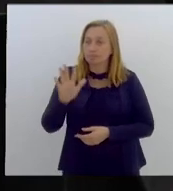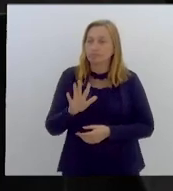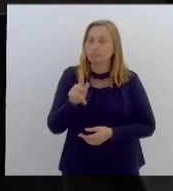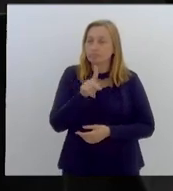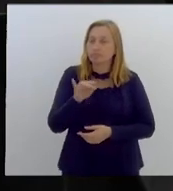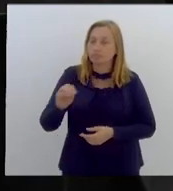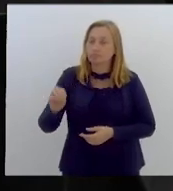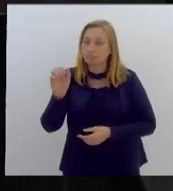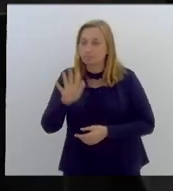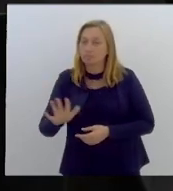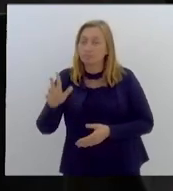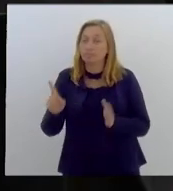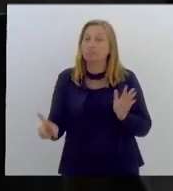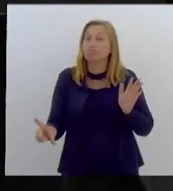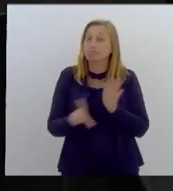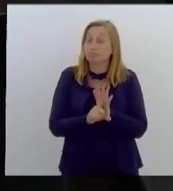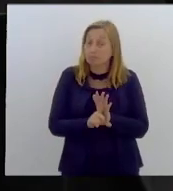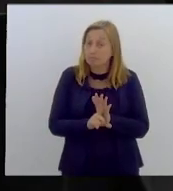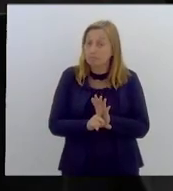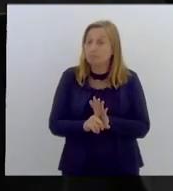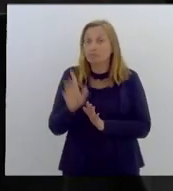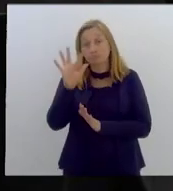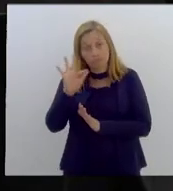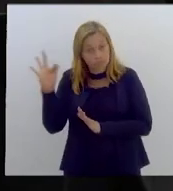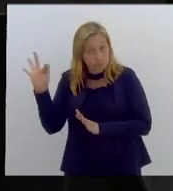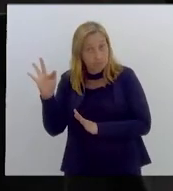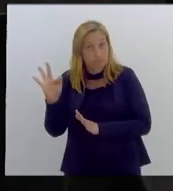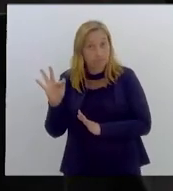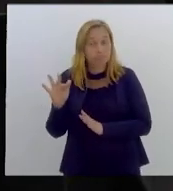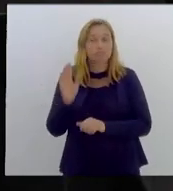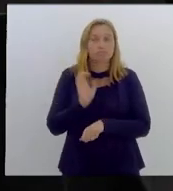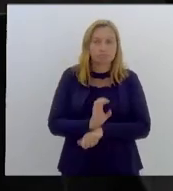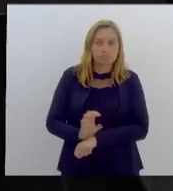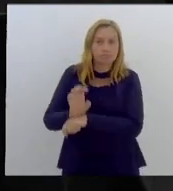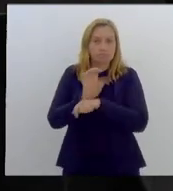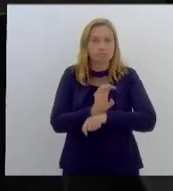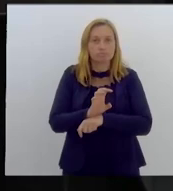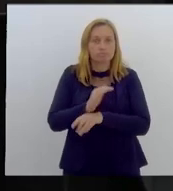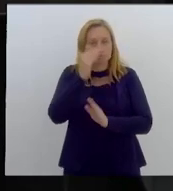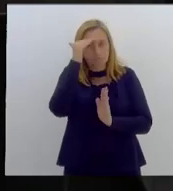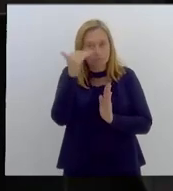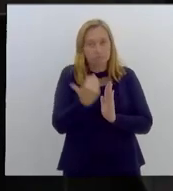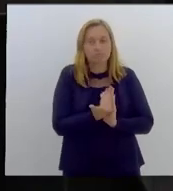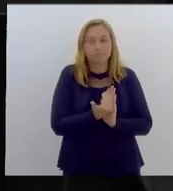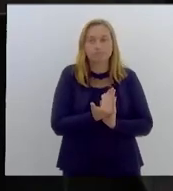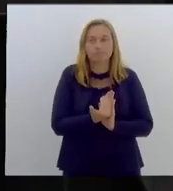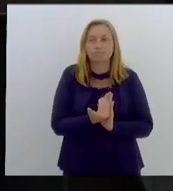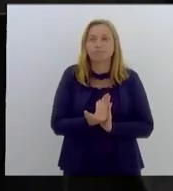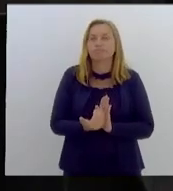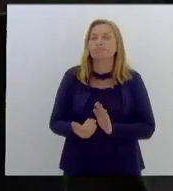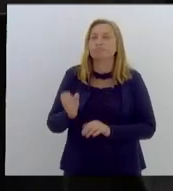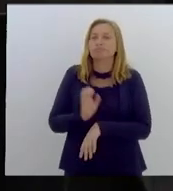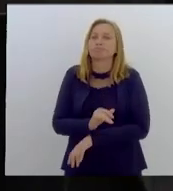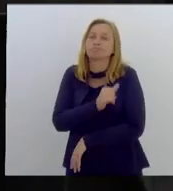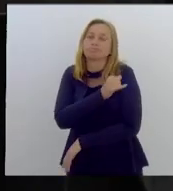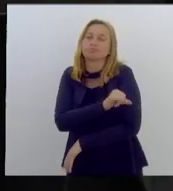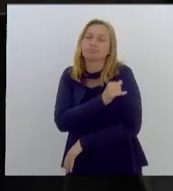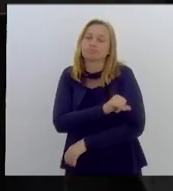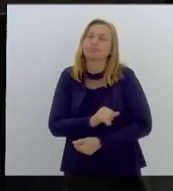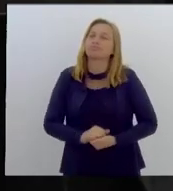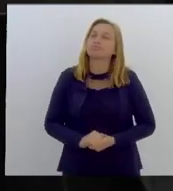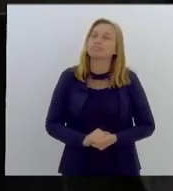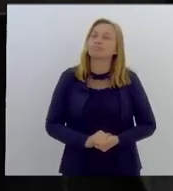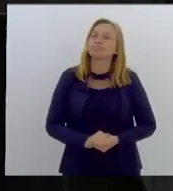piso nacional é uma lei federal que os estados têm que cumprir. E o estado do Rio de Janeiro